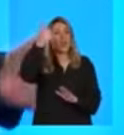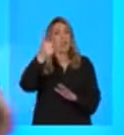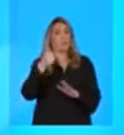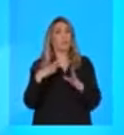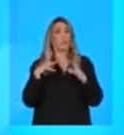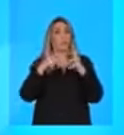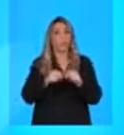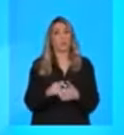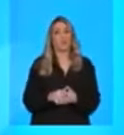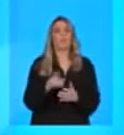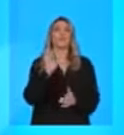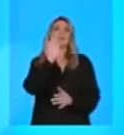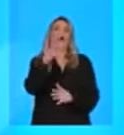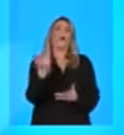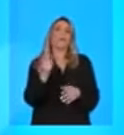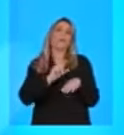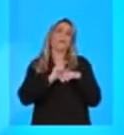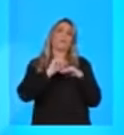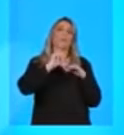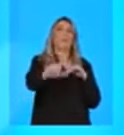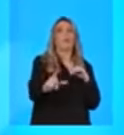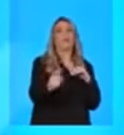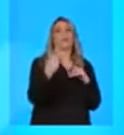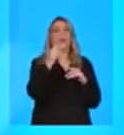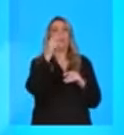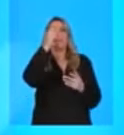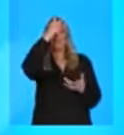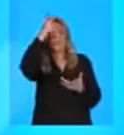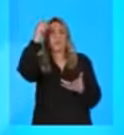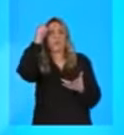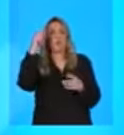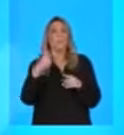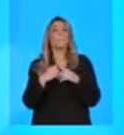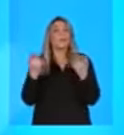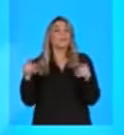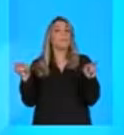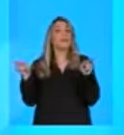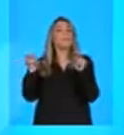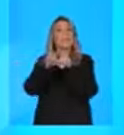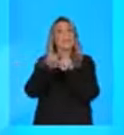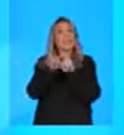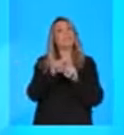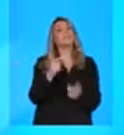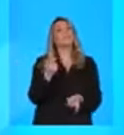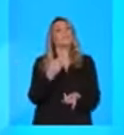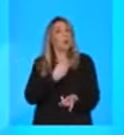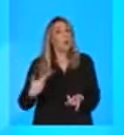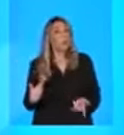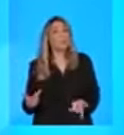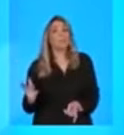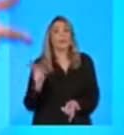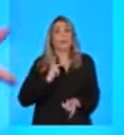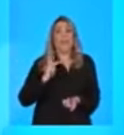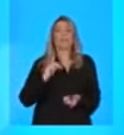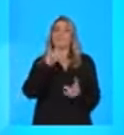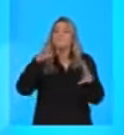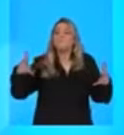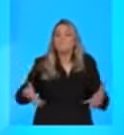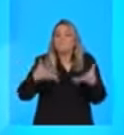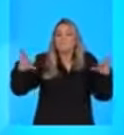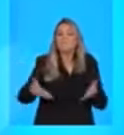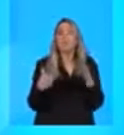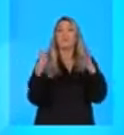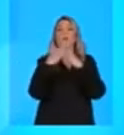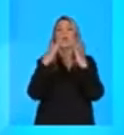apenas né com investimentos aí em em da prefeitura mas também com parcerias público-privadas que incentivem os moradores por